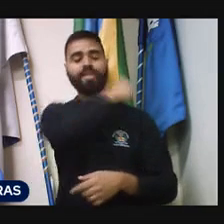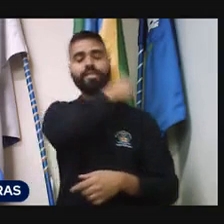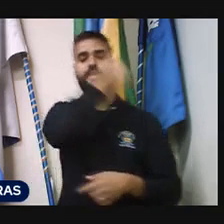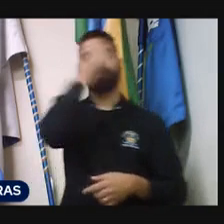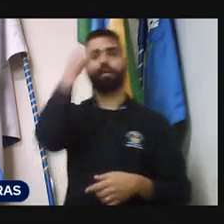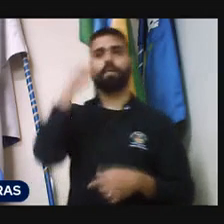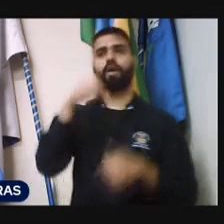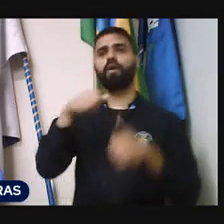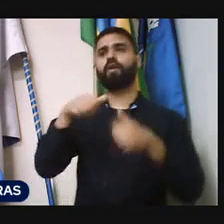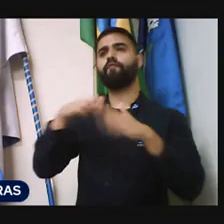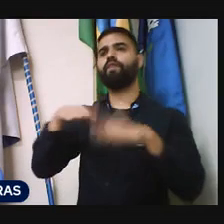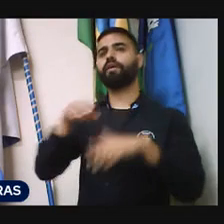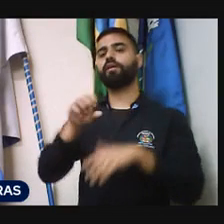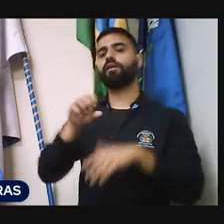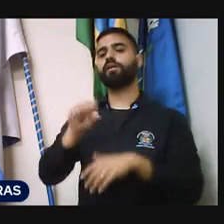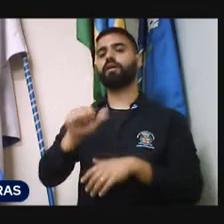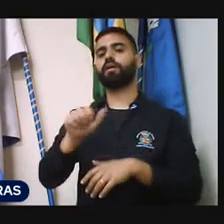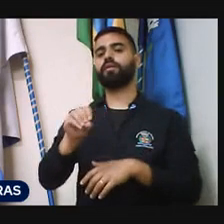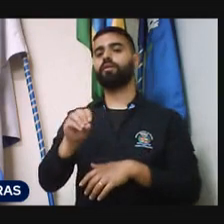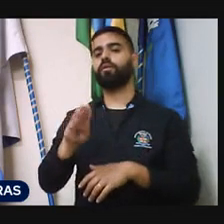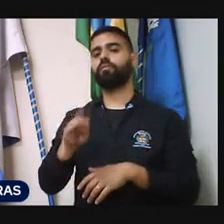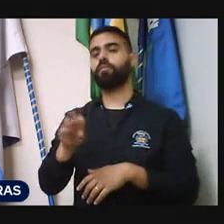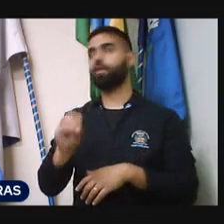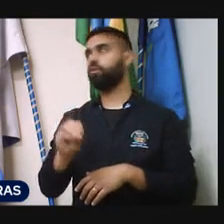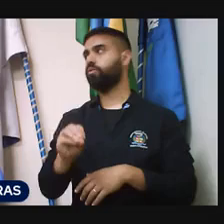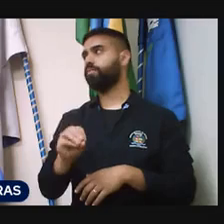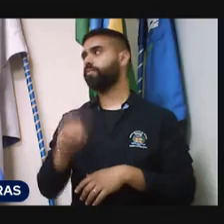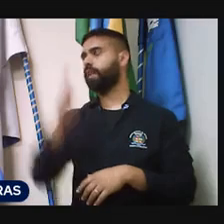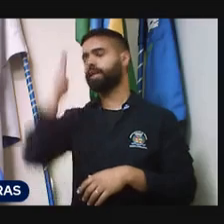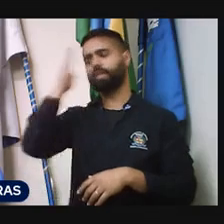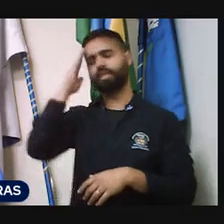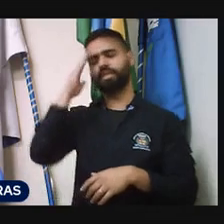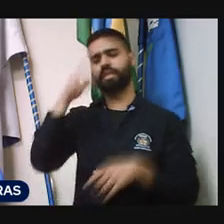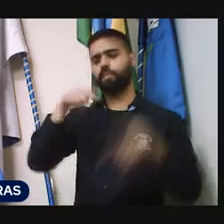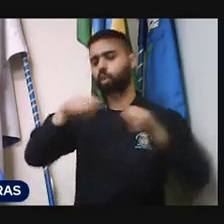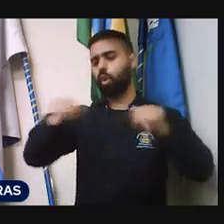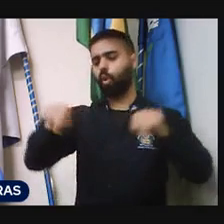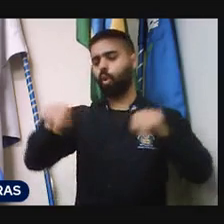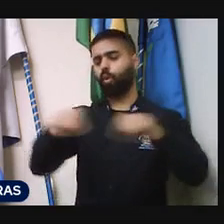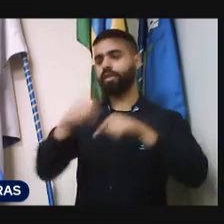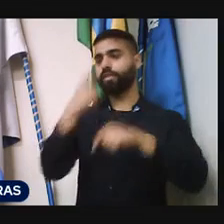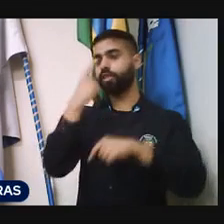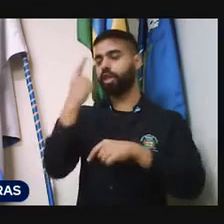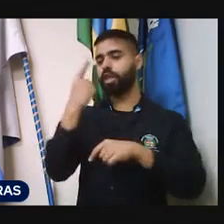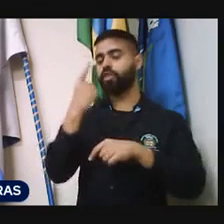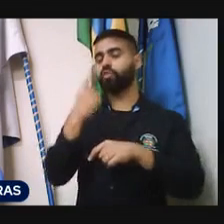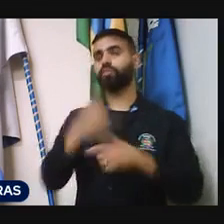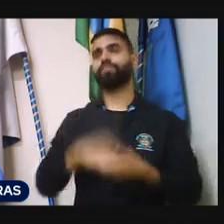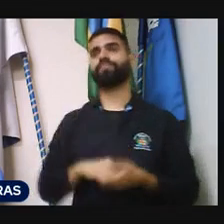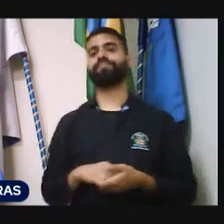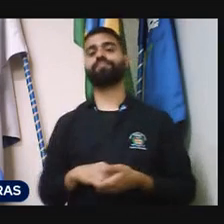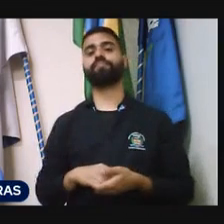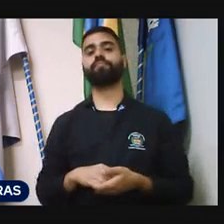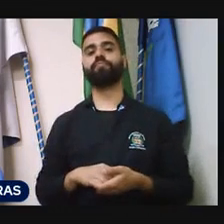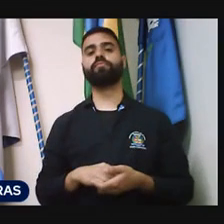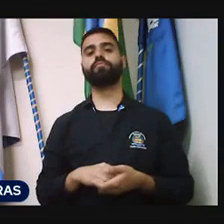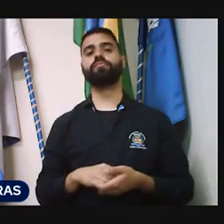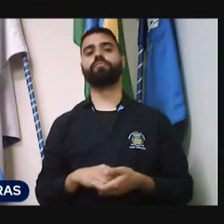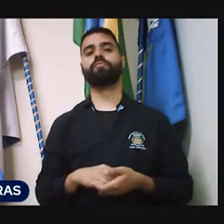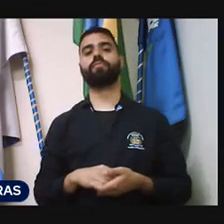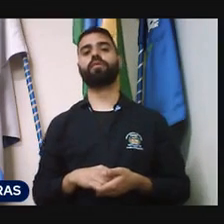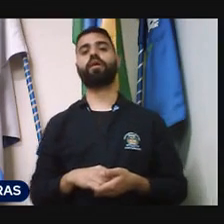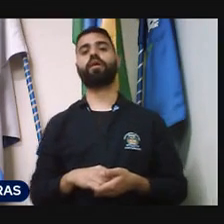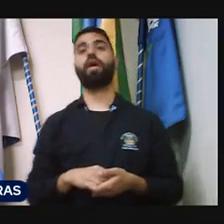localidade de São Bento a gente sabe que a lixeira construída muita das vezes com esforços